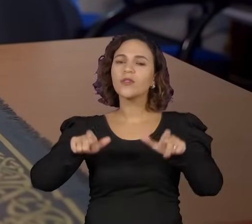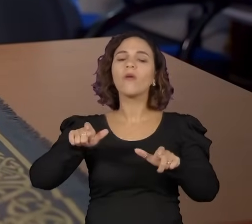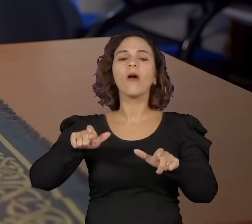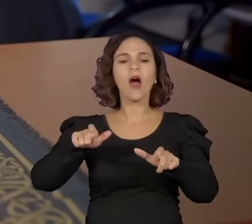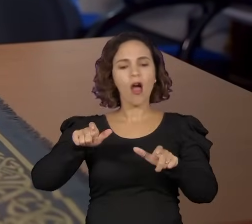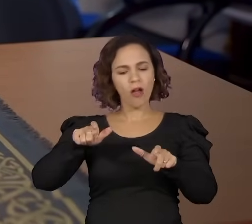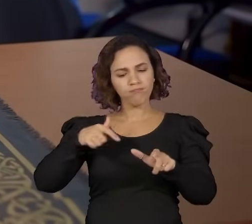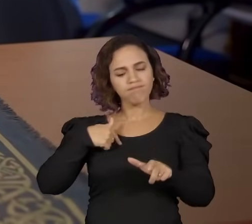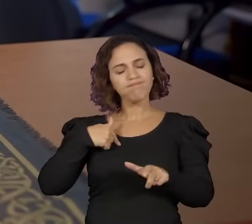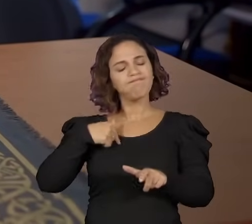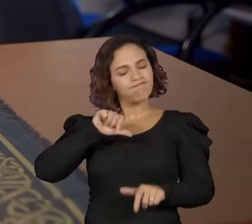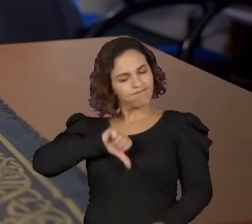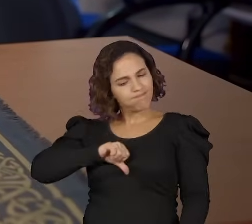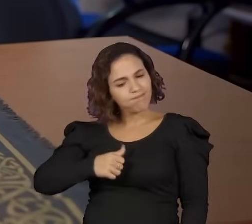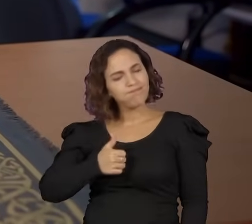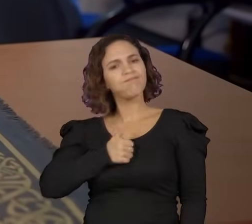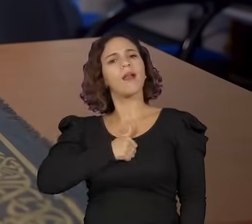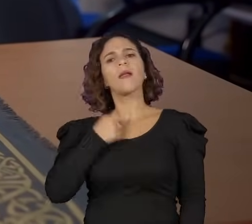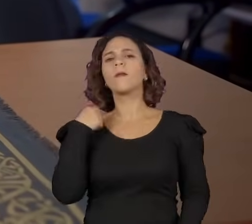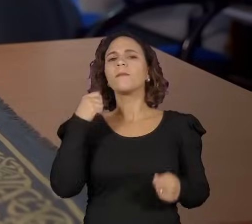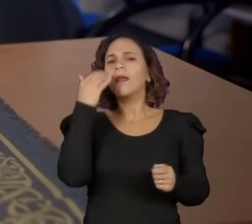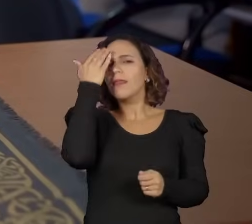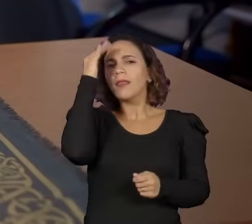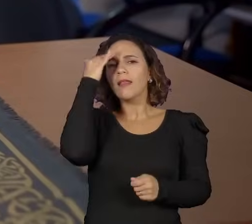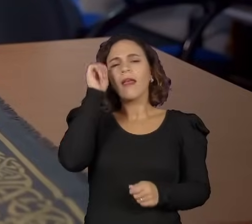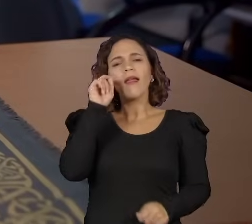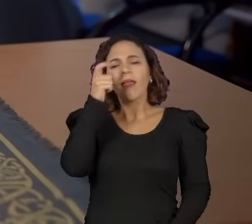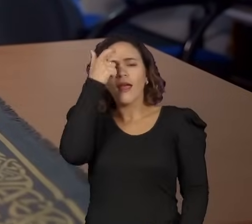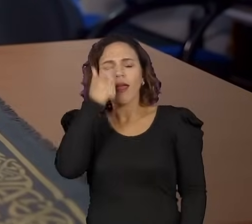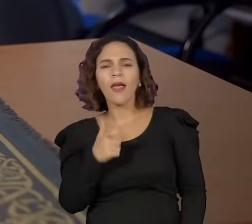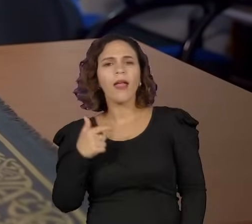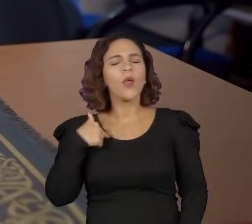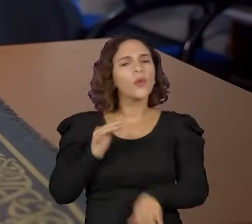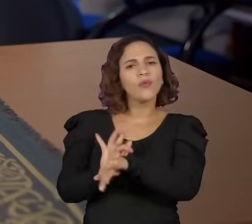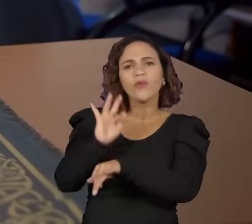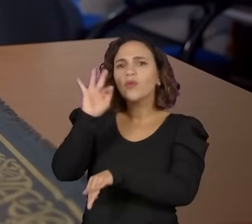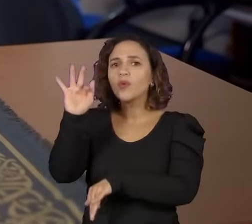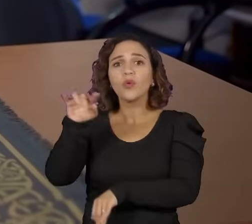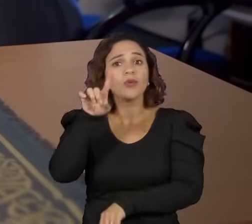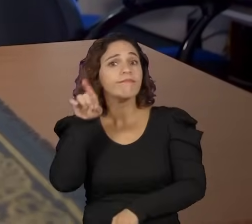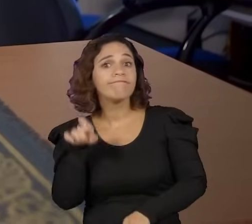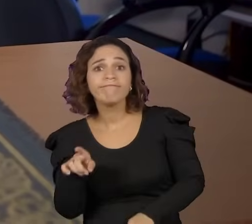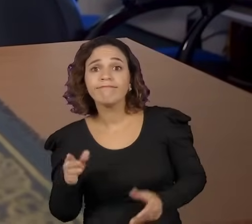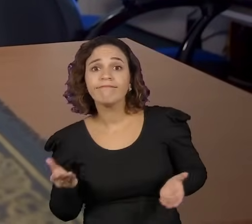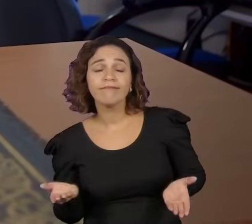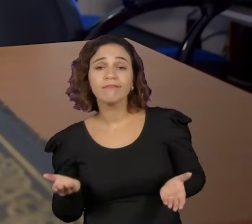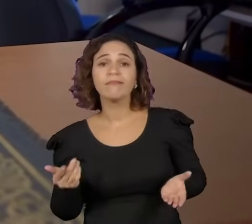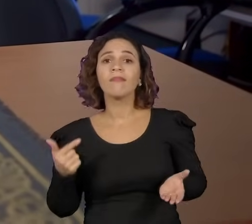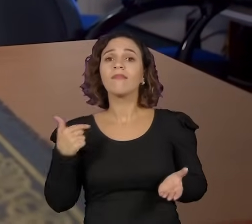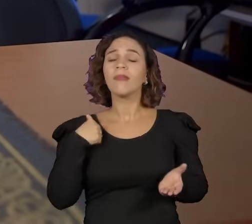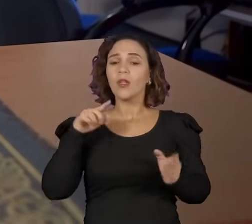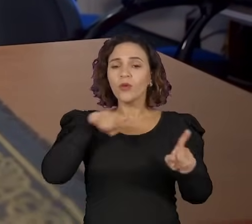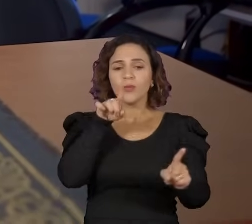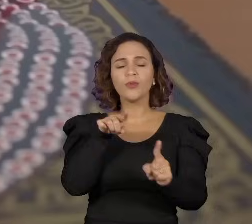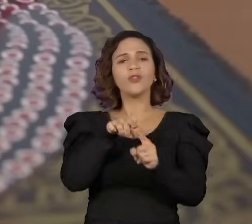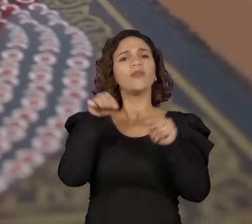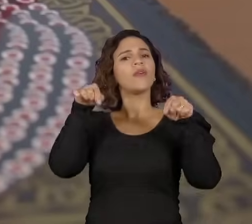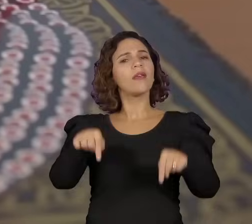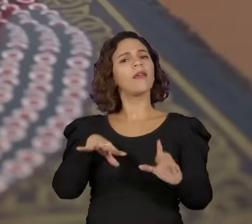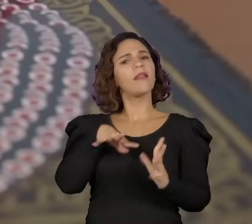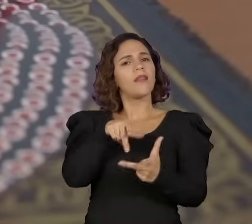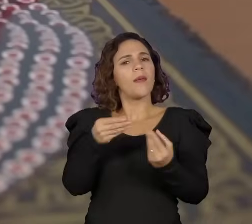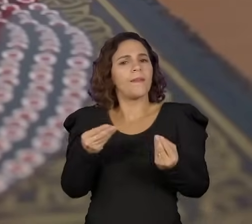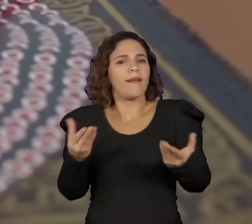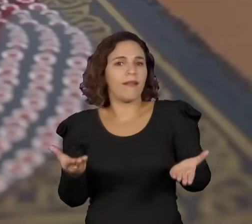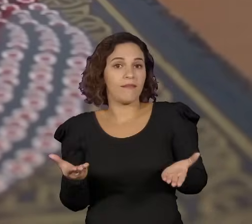que precisam realmente entender quem é, para onde vai, qual que é a missão na própria Terra. Para que